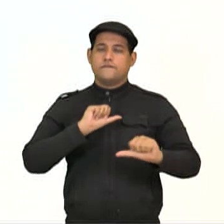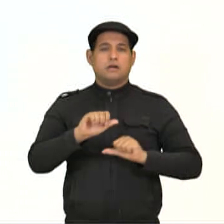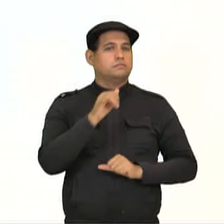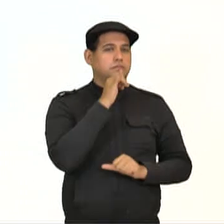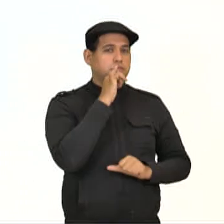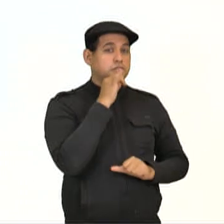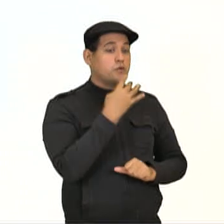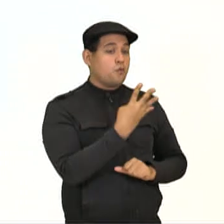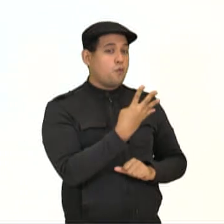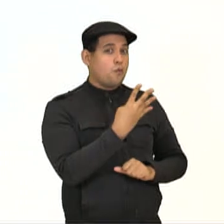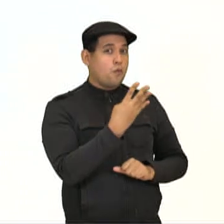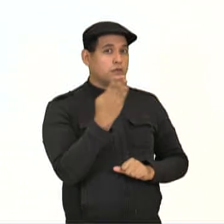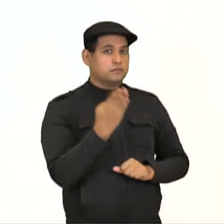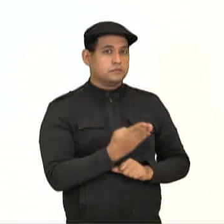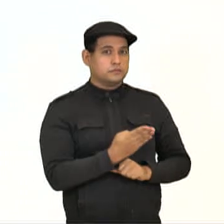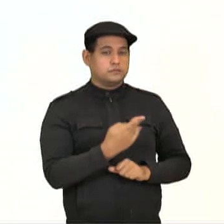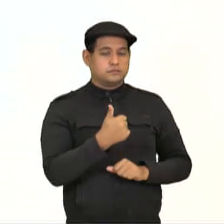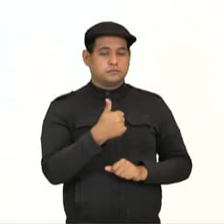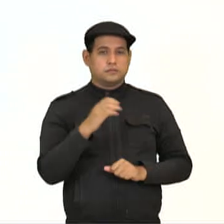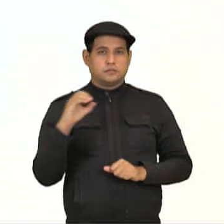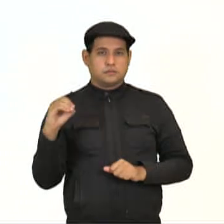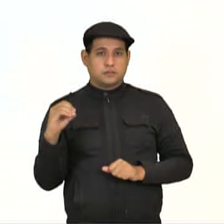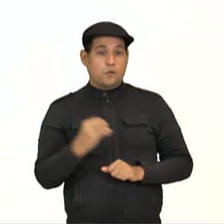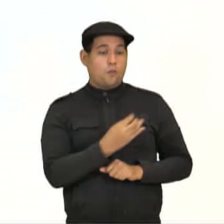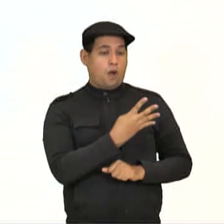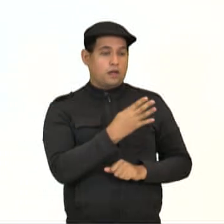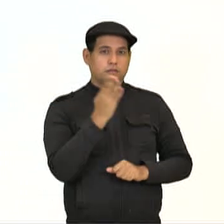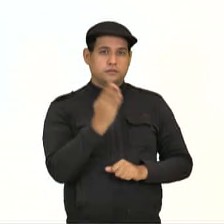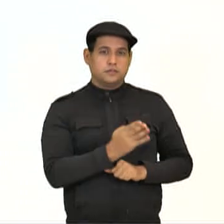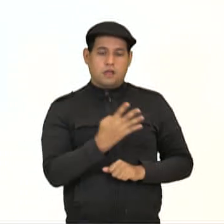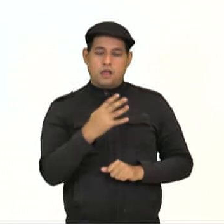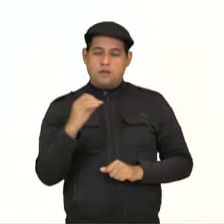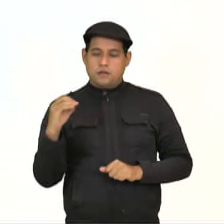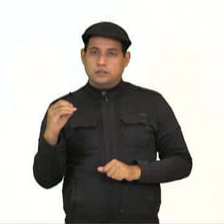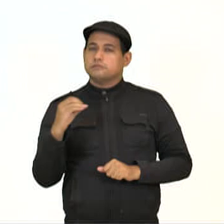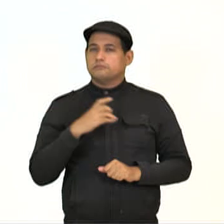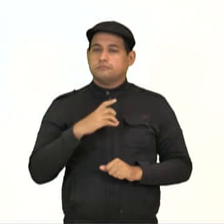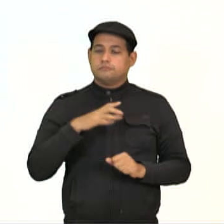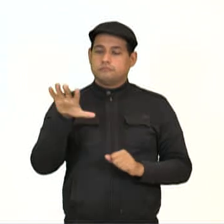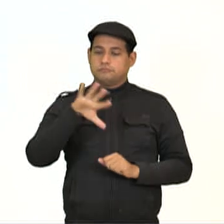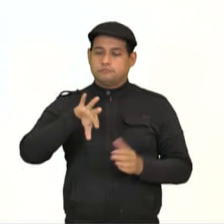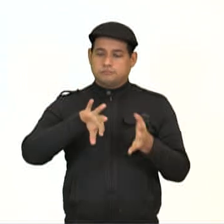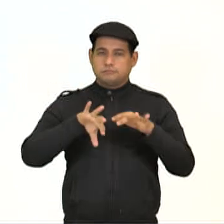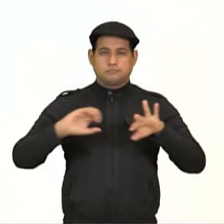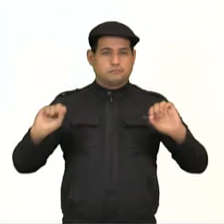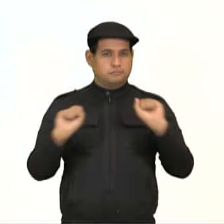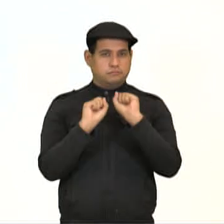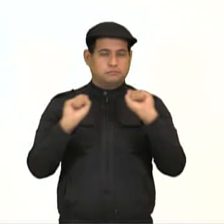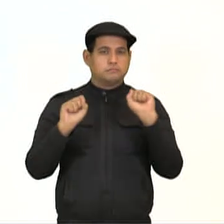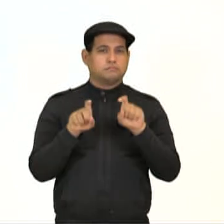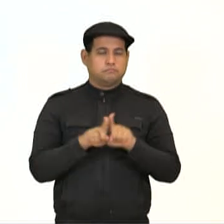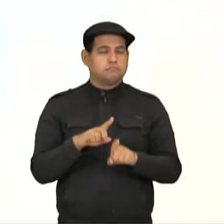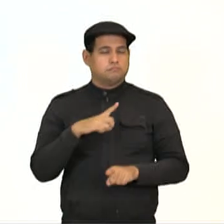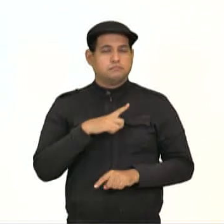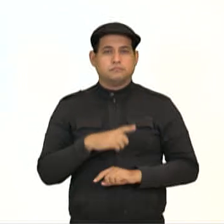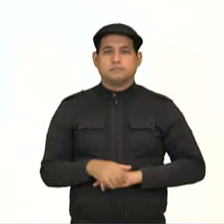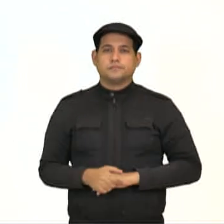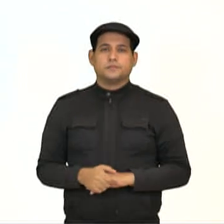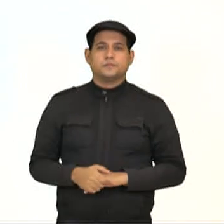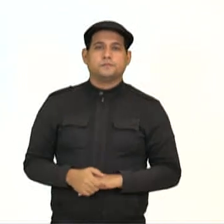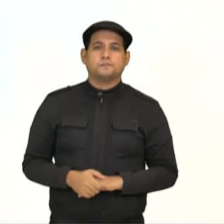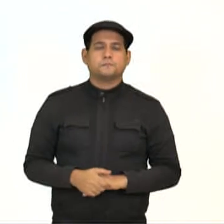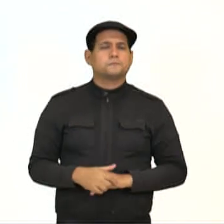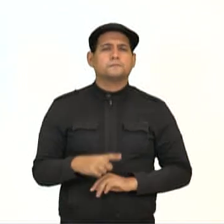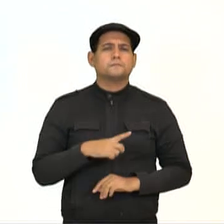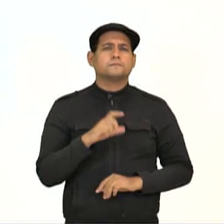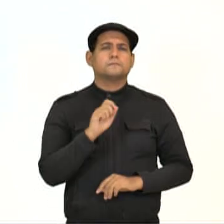e o 4x400, tá? Então tem essas duas formas de revezamento também dentro do atletismo paralímpico. Aqui também